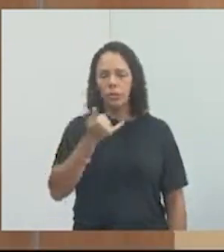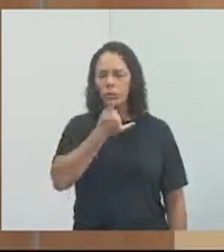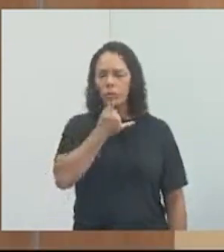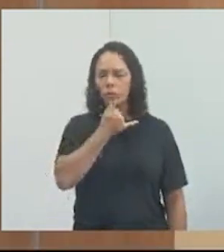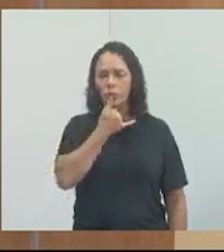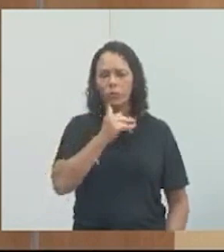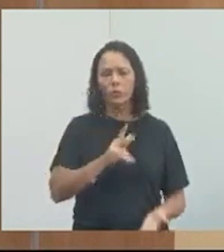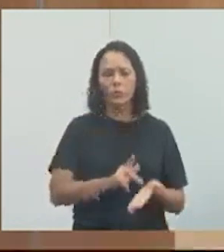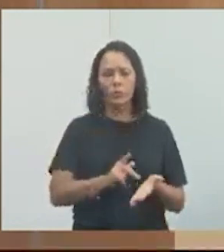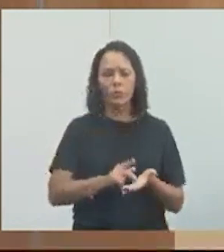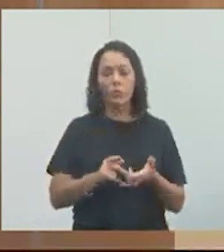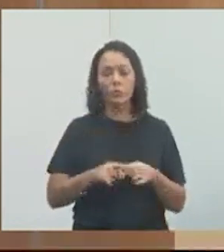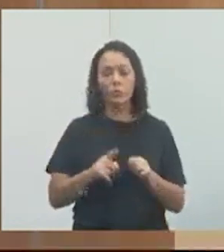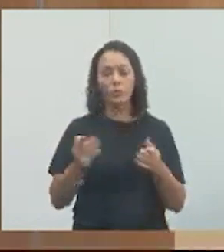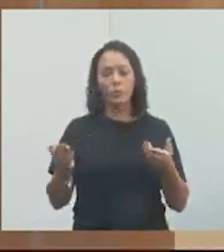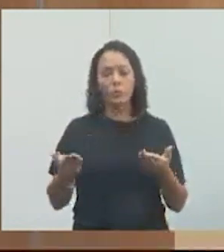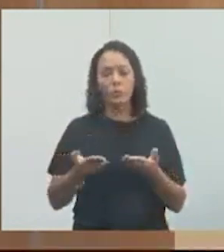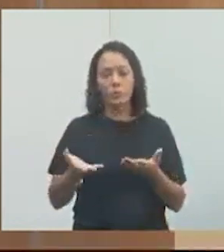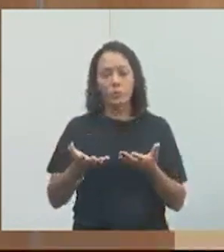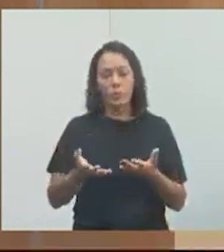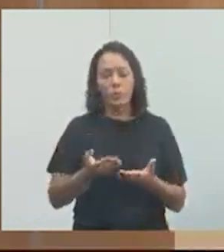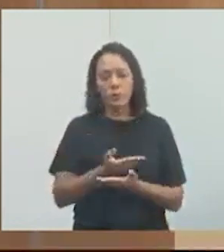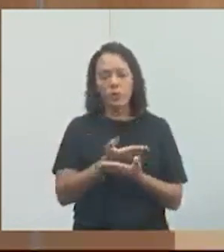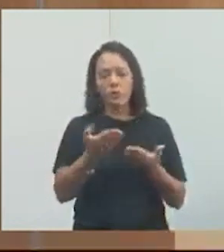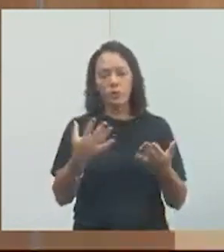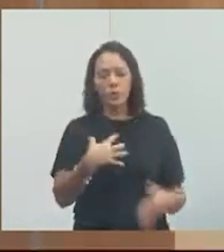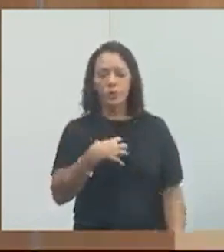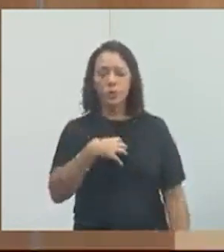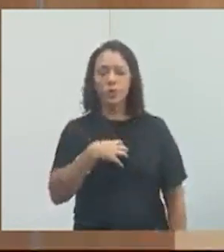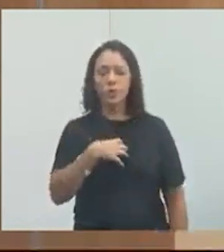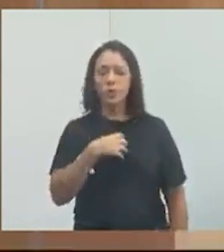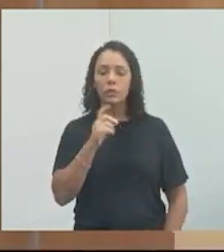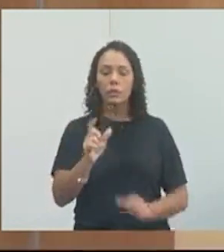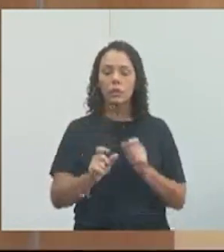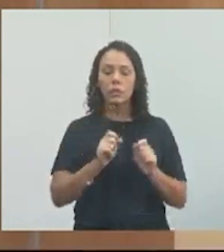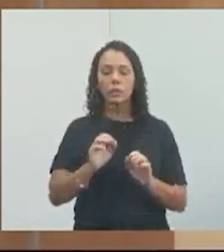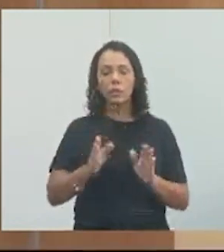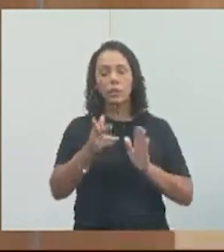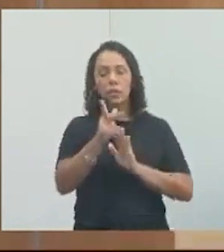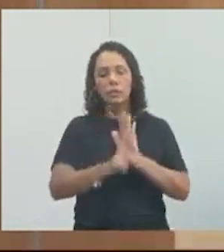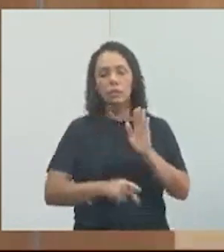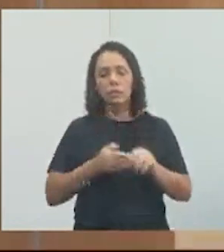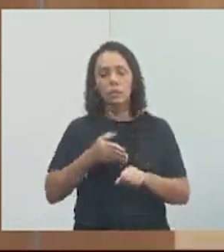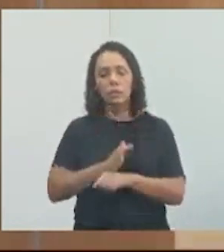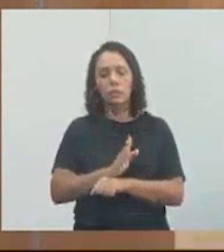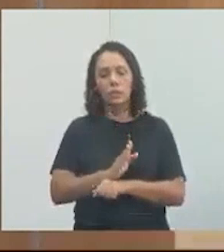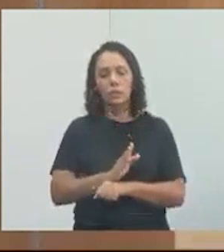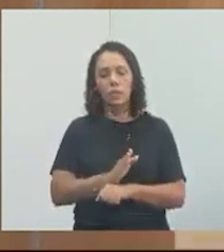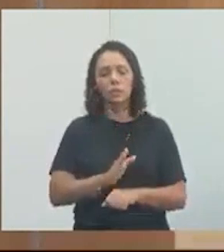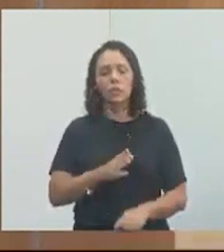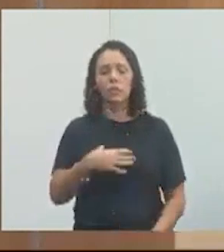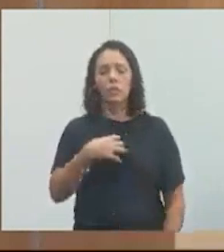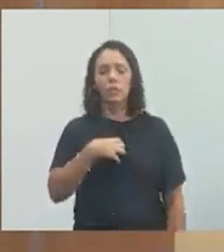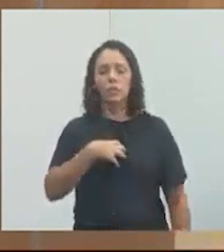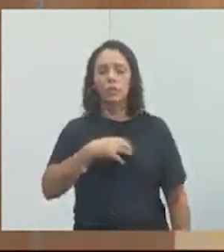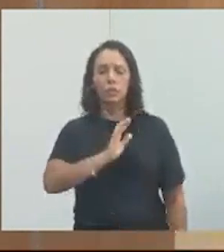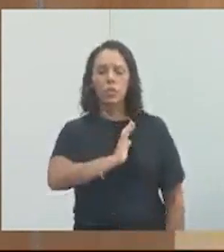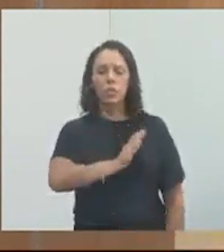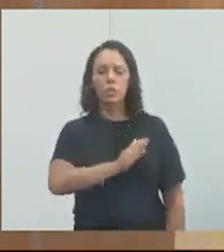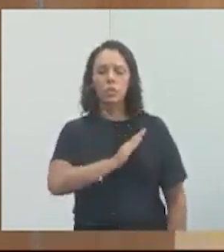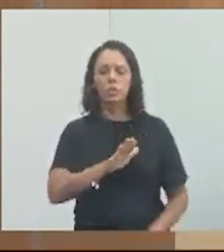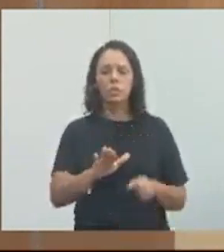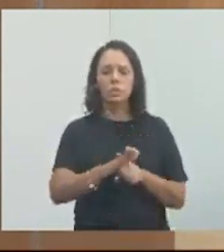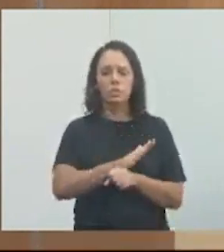hoje eu quero que vocês saiam daqui, esse projeto sendo aprovado nessa casa, saia daqui com o coração cheio